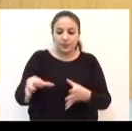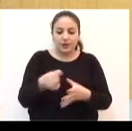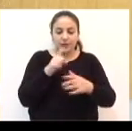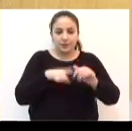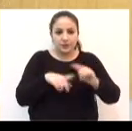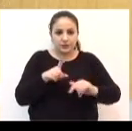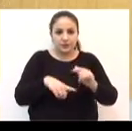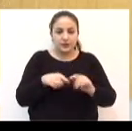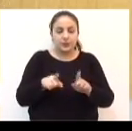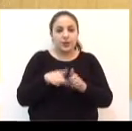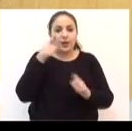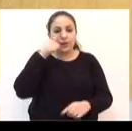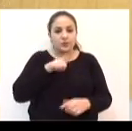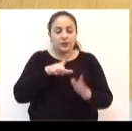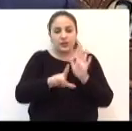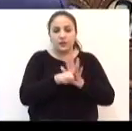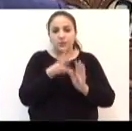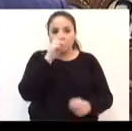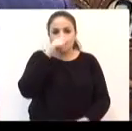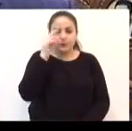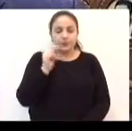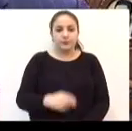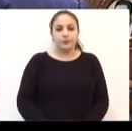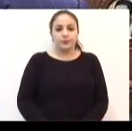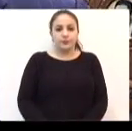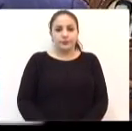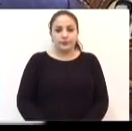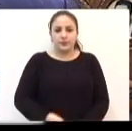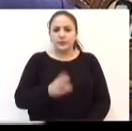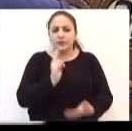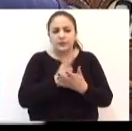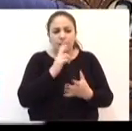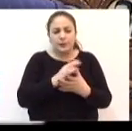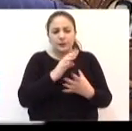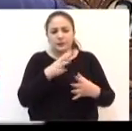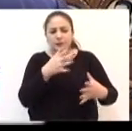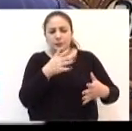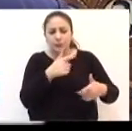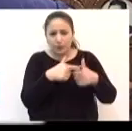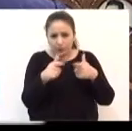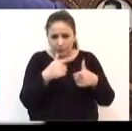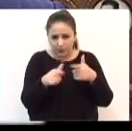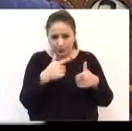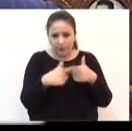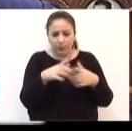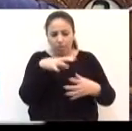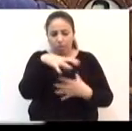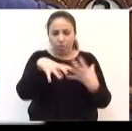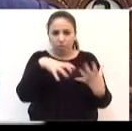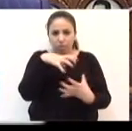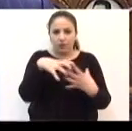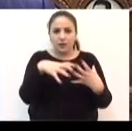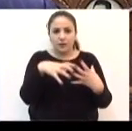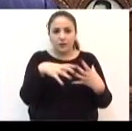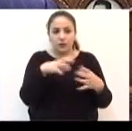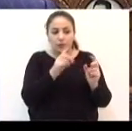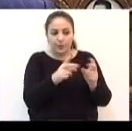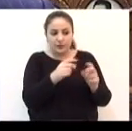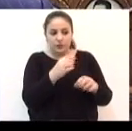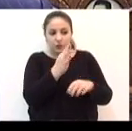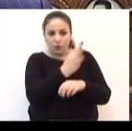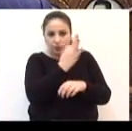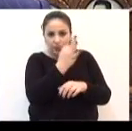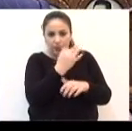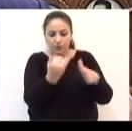a revisão da lei municipal. Sempre esse conflito do comércio formal e o comércio informal, ele envolve,